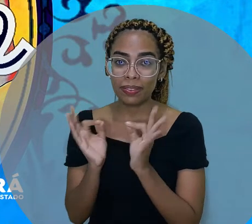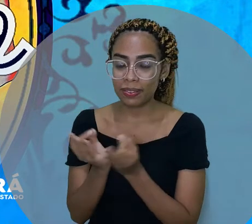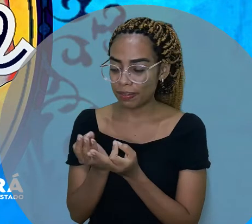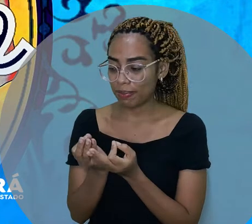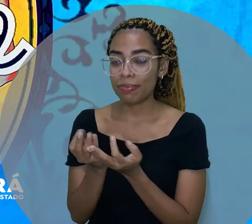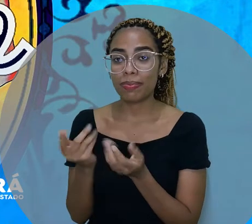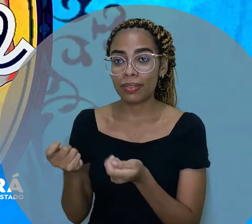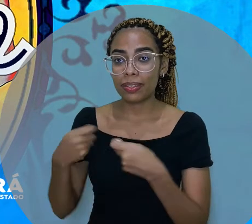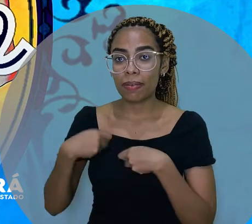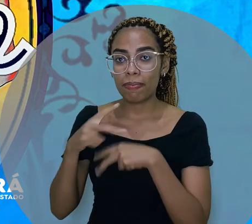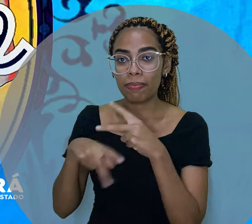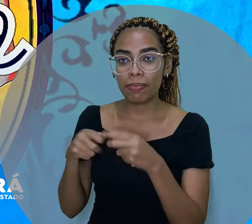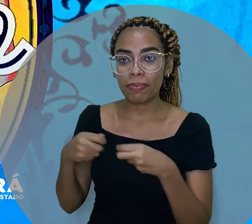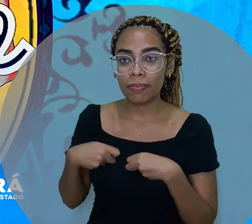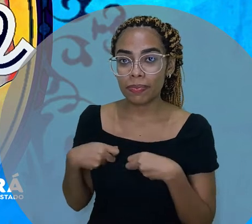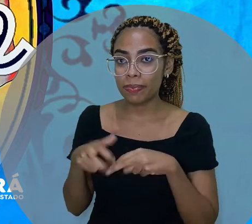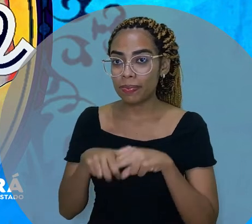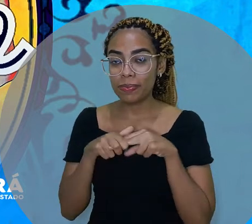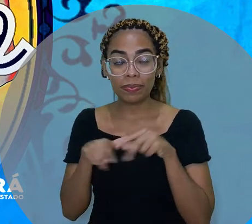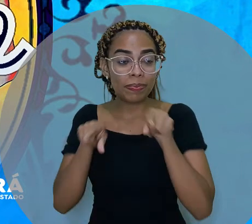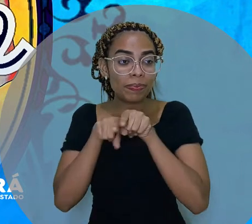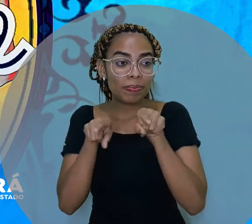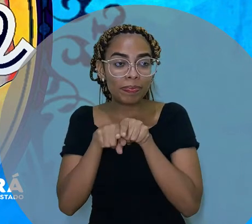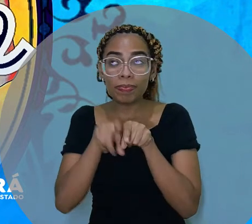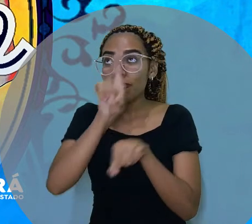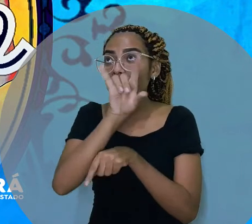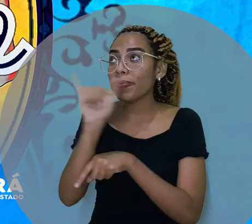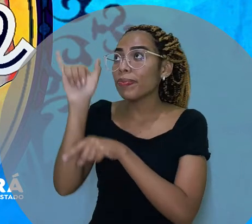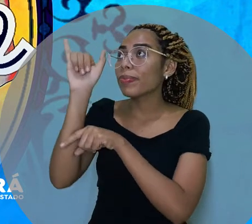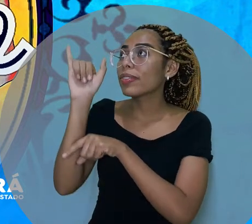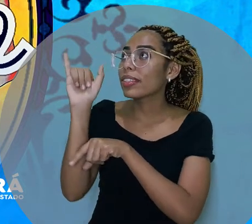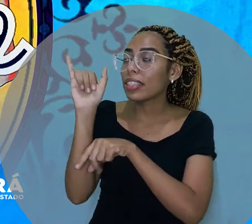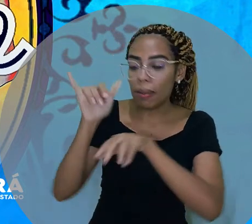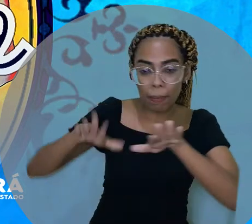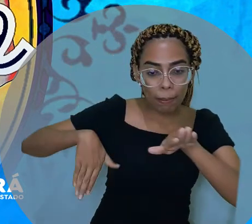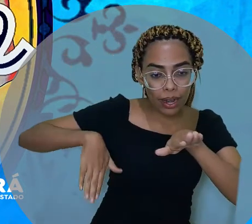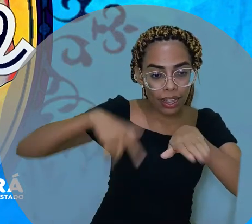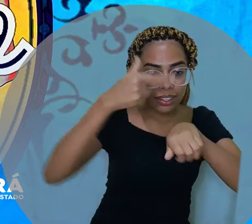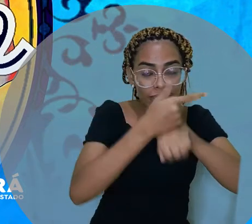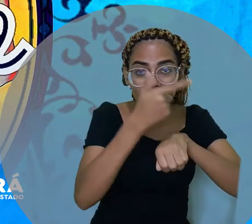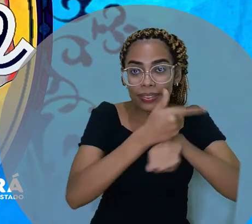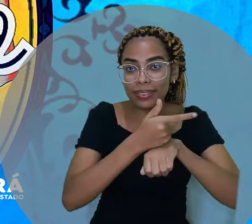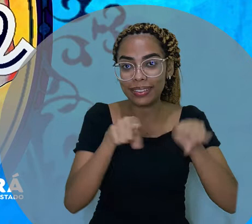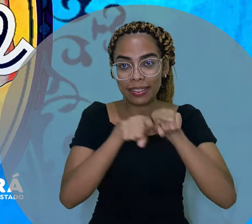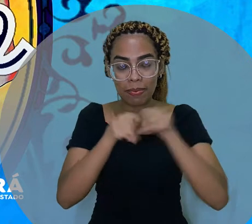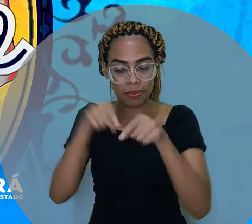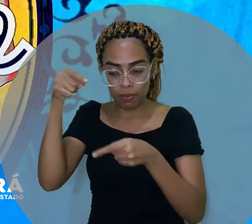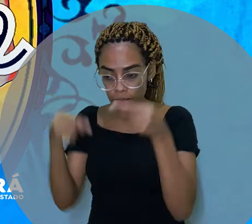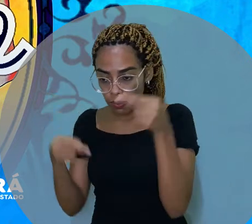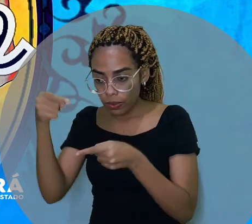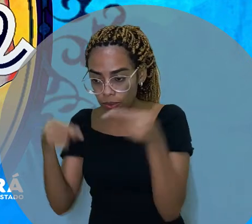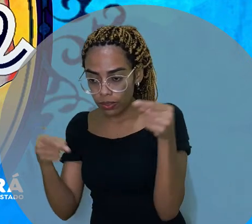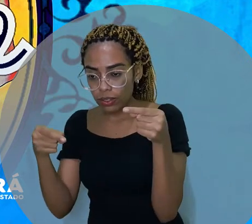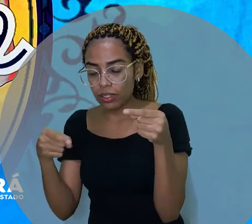velho cinzeiro de prata, presente de sua já falecida avó. As cores do dia... A